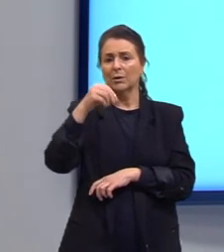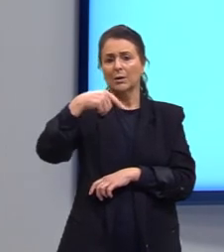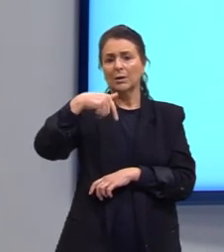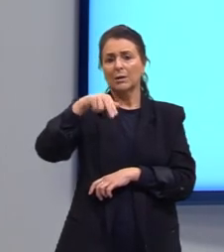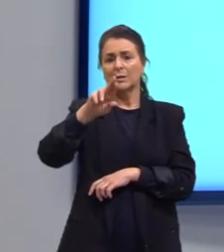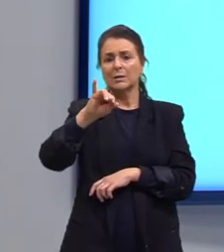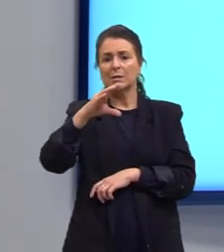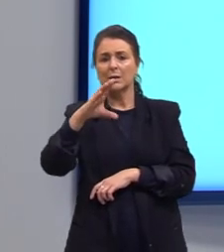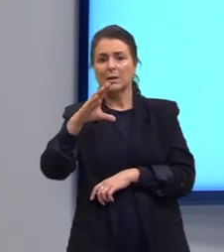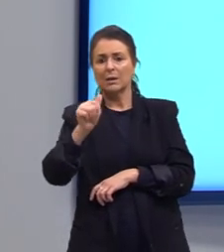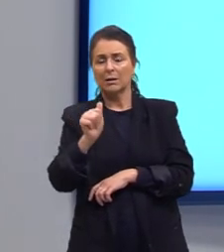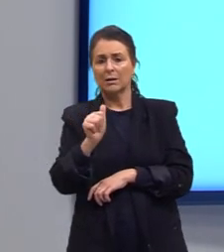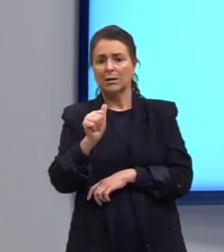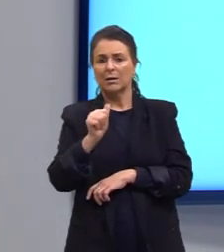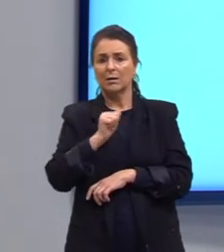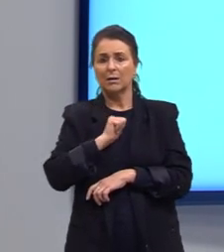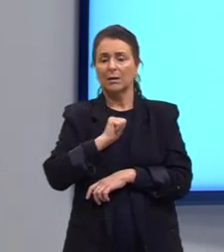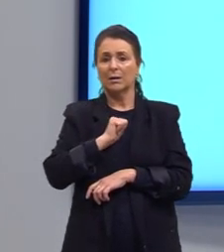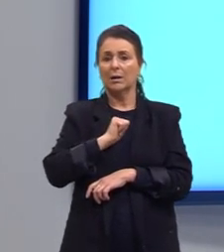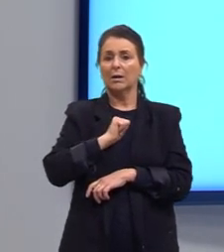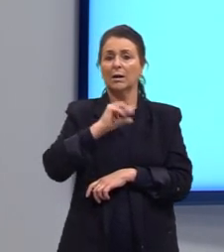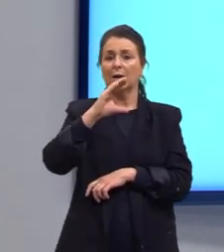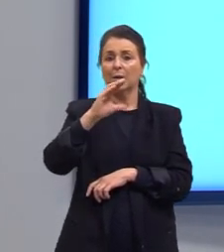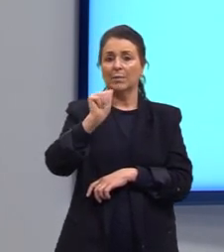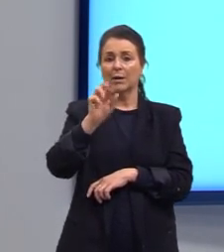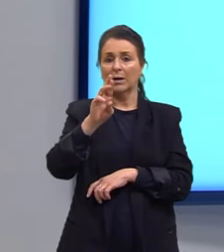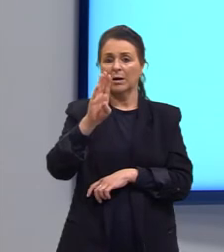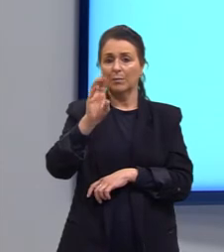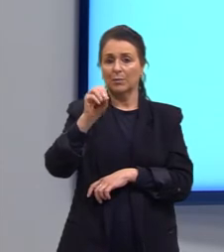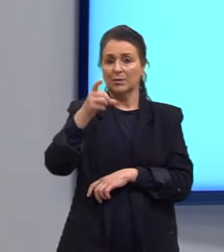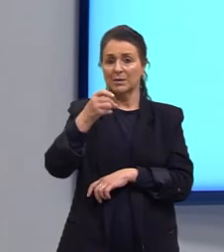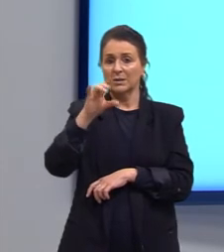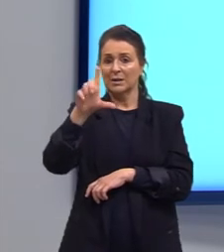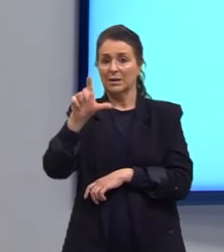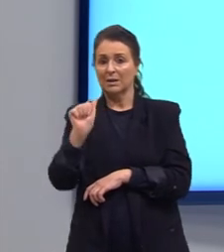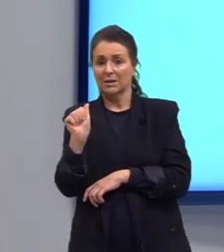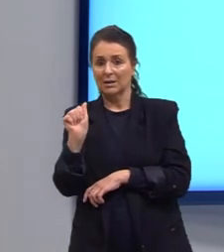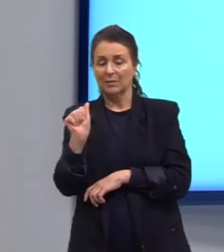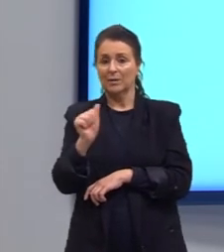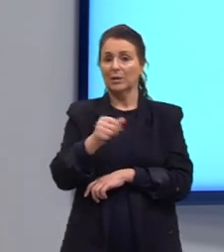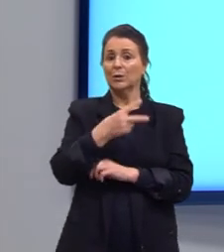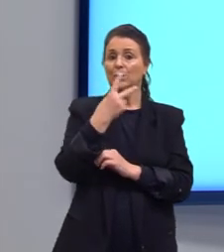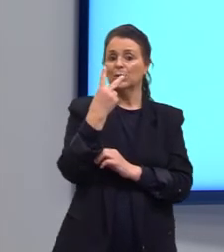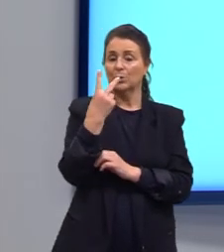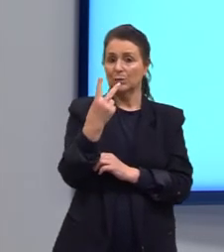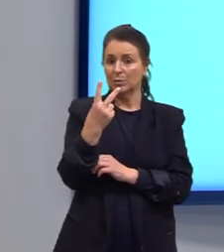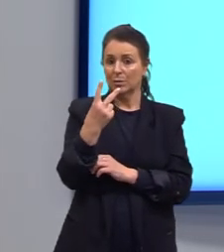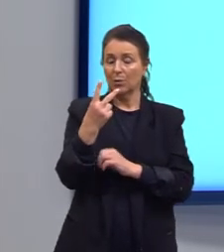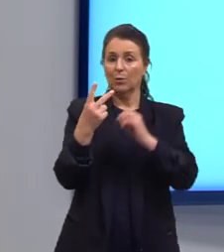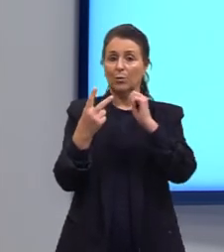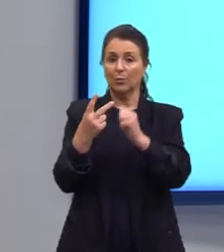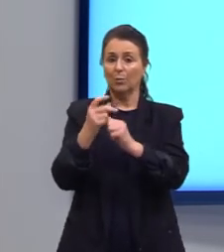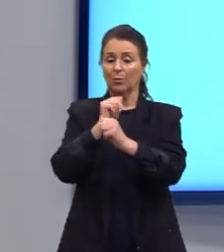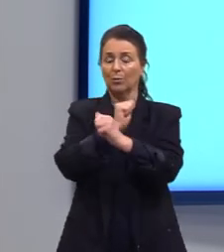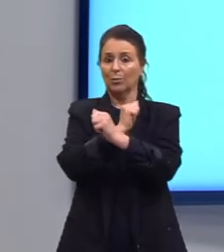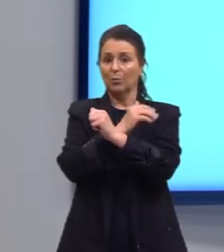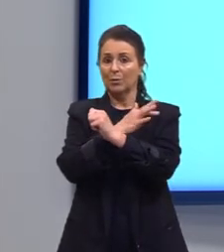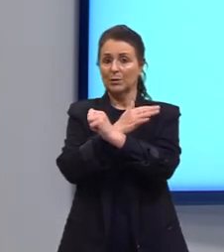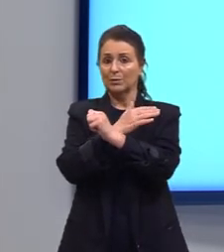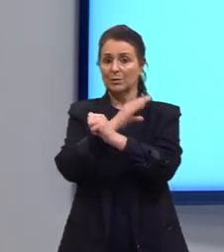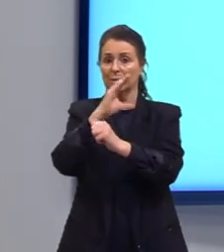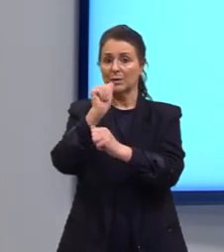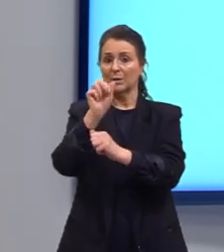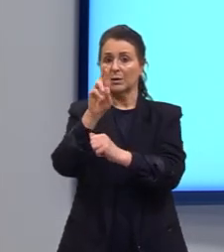juntos o que que é uma carboxila né então uma carboxila são dos ácidos carboxílicos que